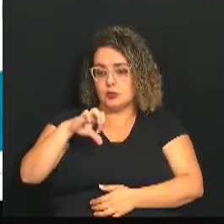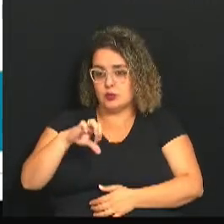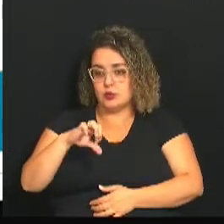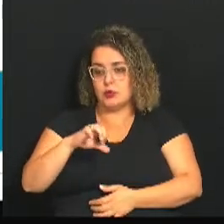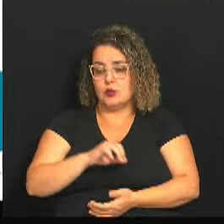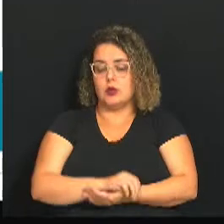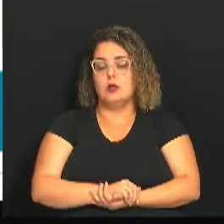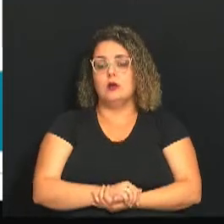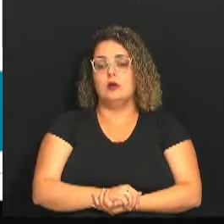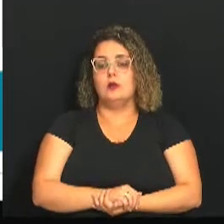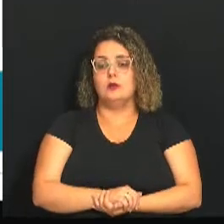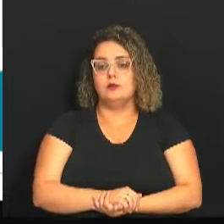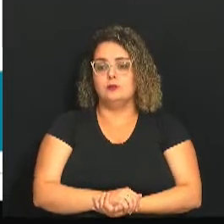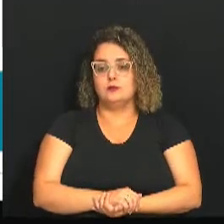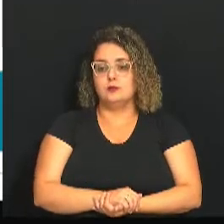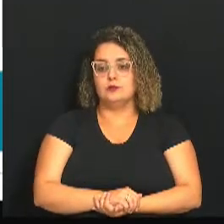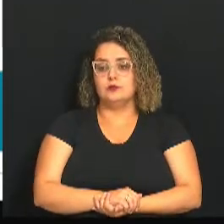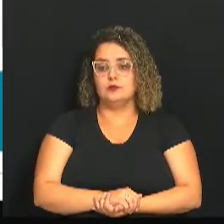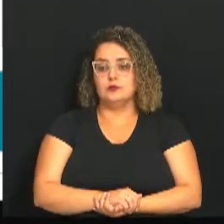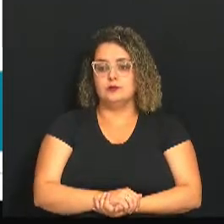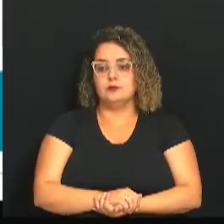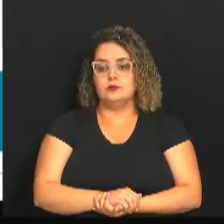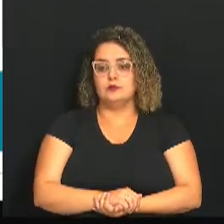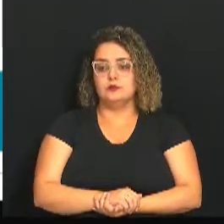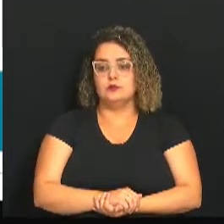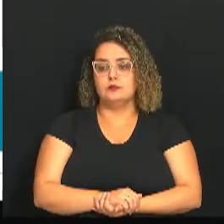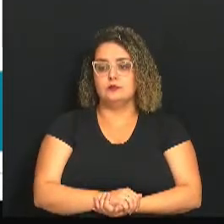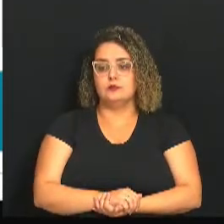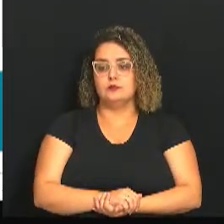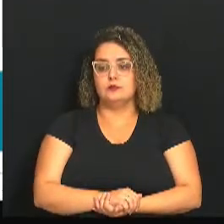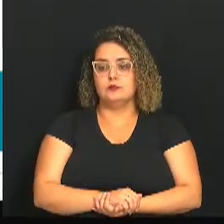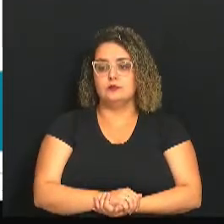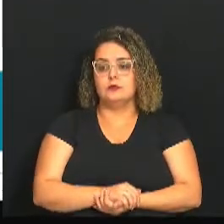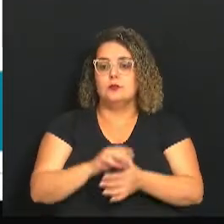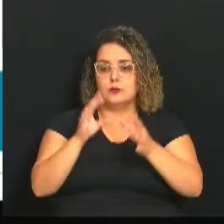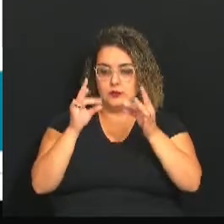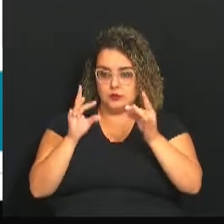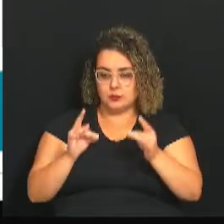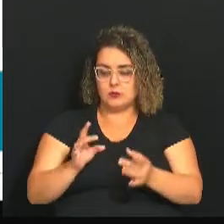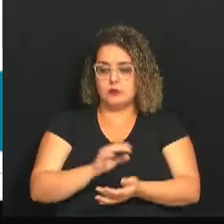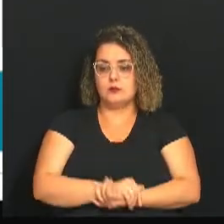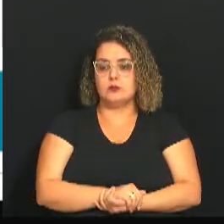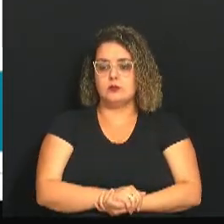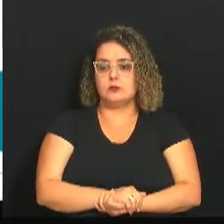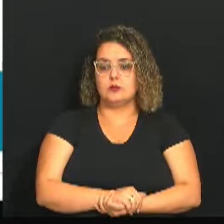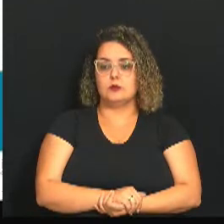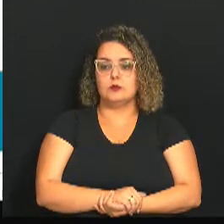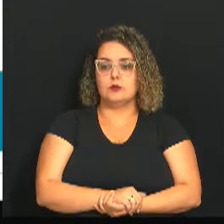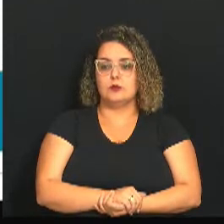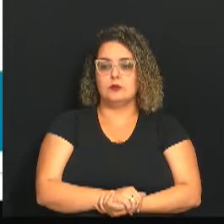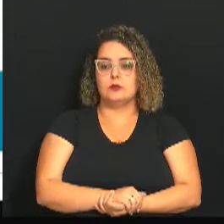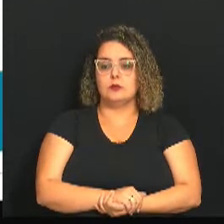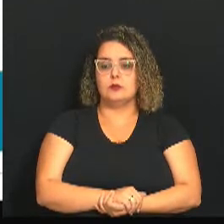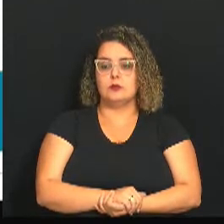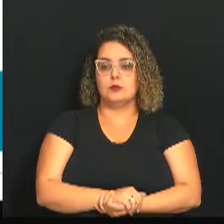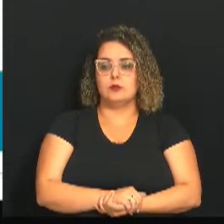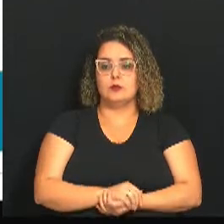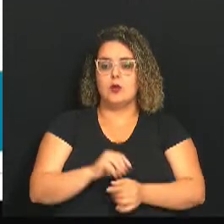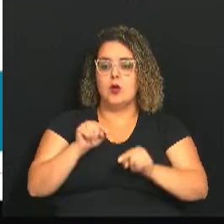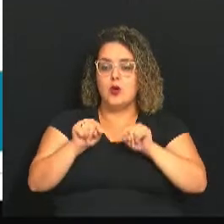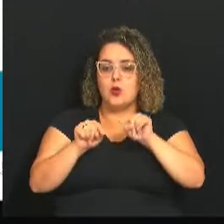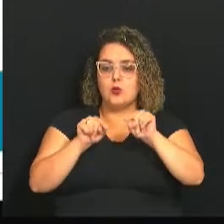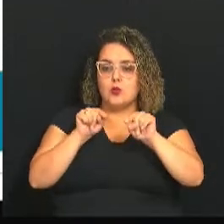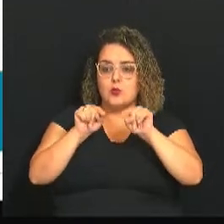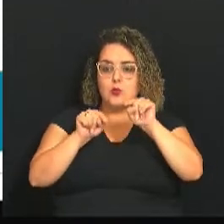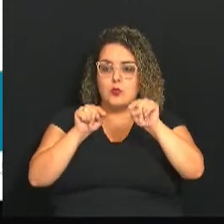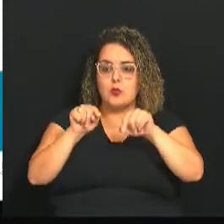lá do plano ele está mais assim bem definido. Mas a gente tem aqui, né, novamente os pontinhos em